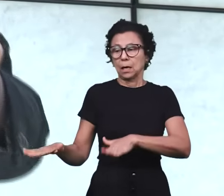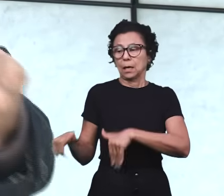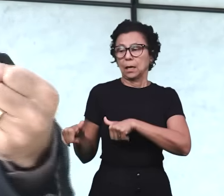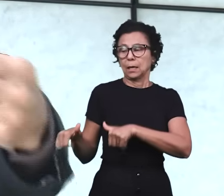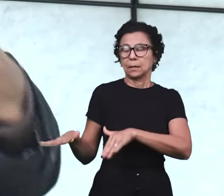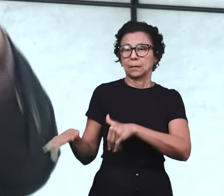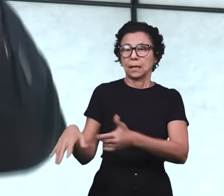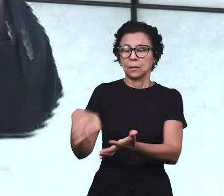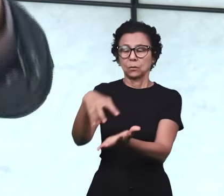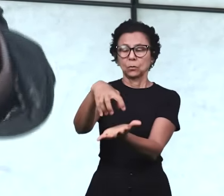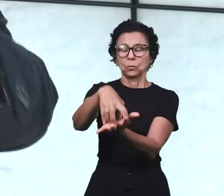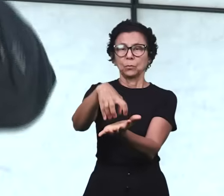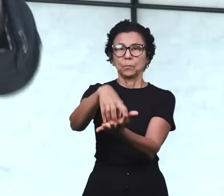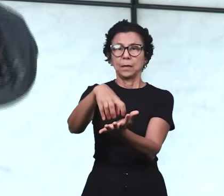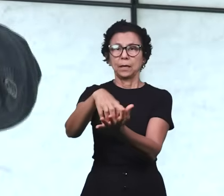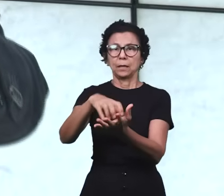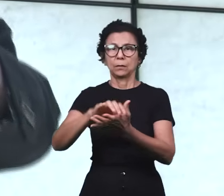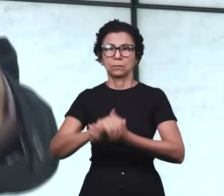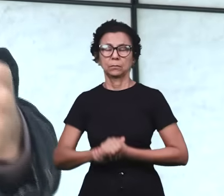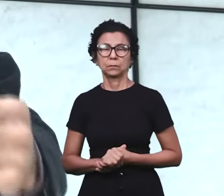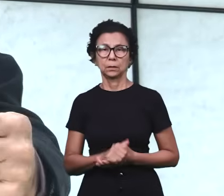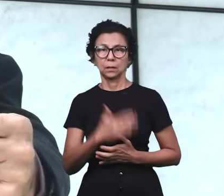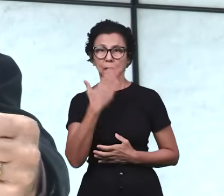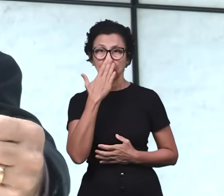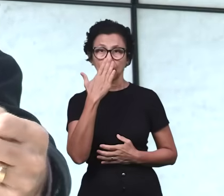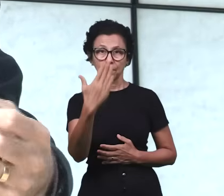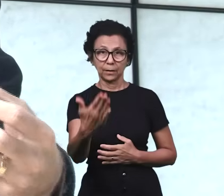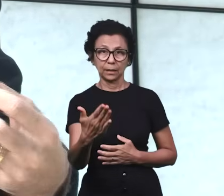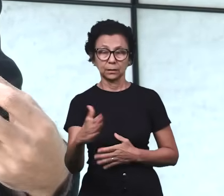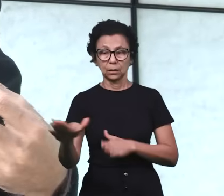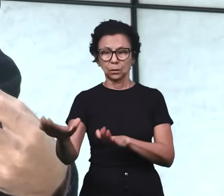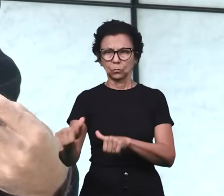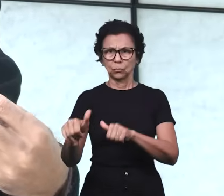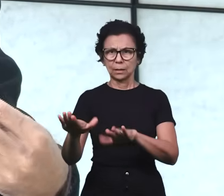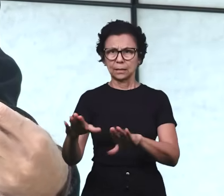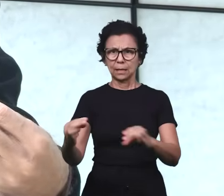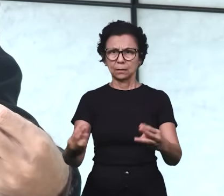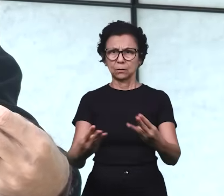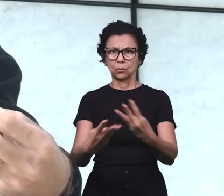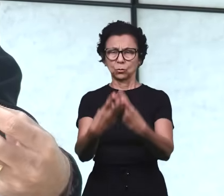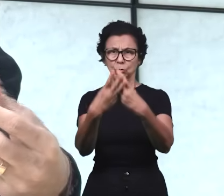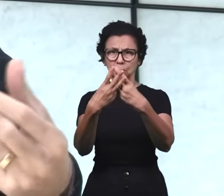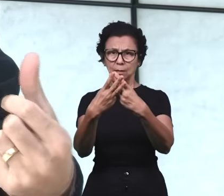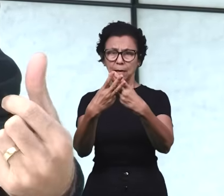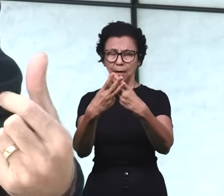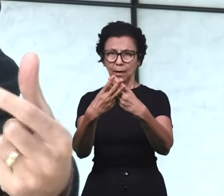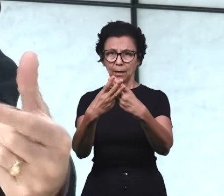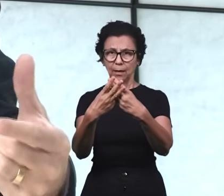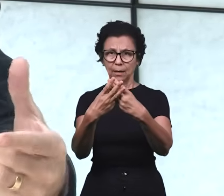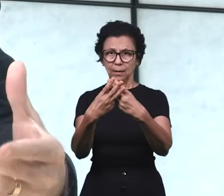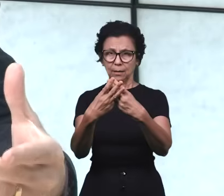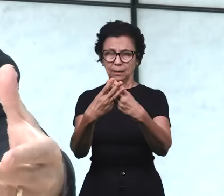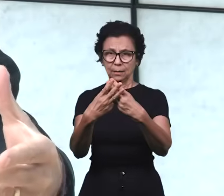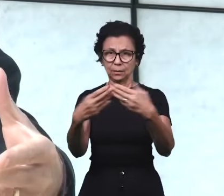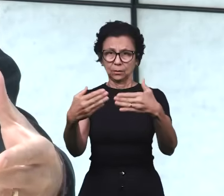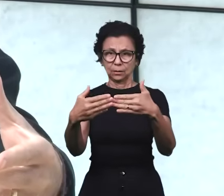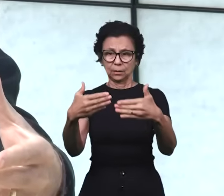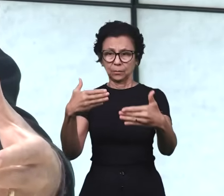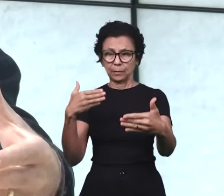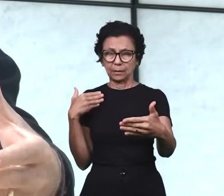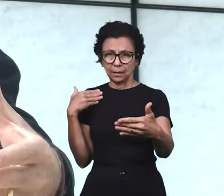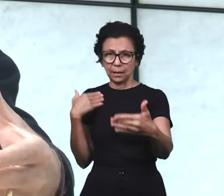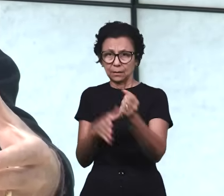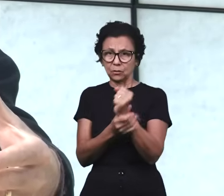estava diante, Judá, sempre avançando, Judá, fazia com que transmitir segurança a esse